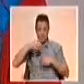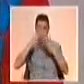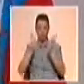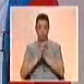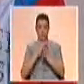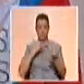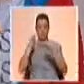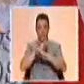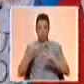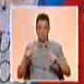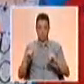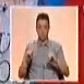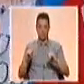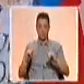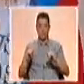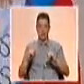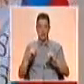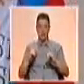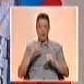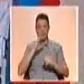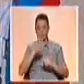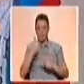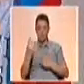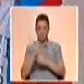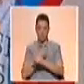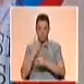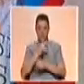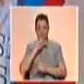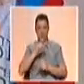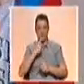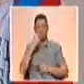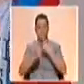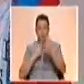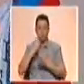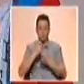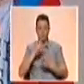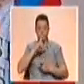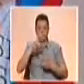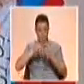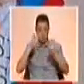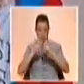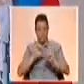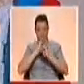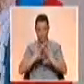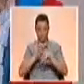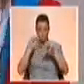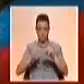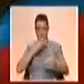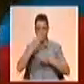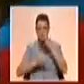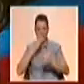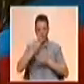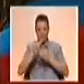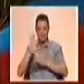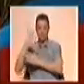é impossível, portanto, é preciso haver espaços comprometidos onde as pessoas possam colocar perguntas, não há problema nenhum, quem não sabe pergunta. Estas conversas sobre o